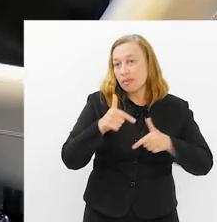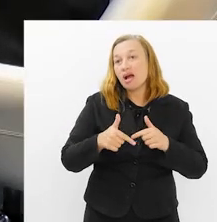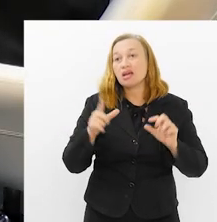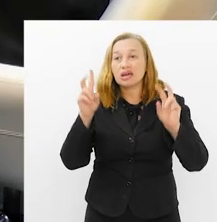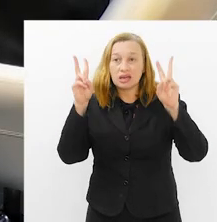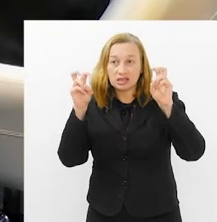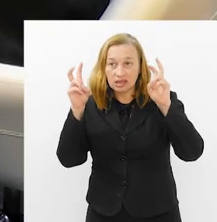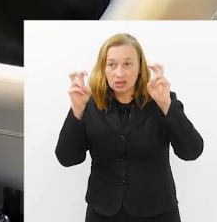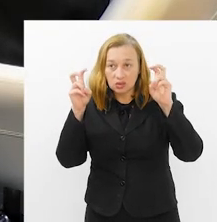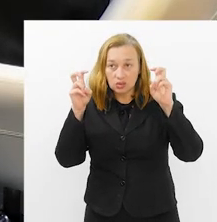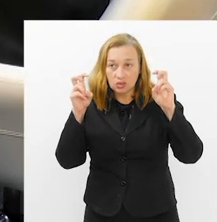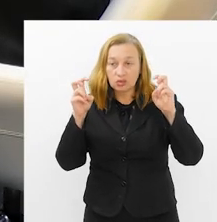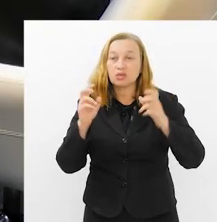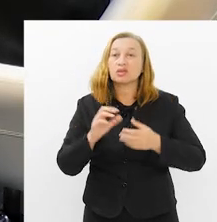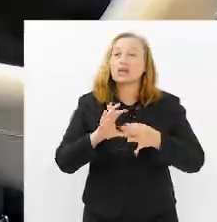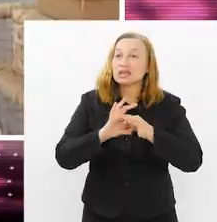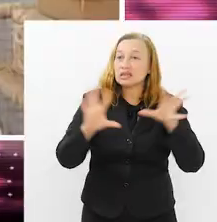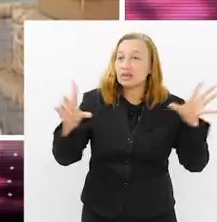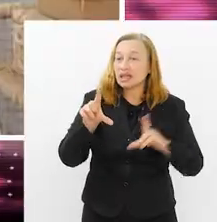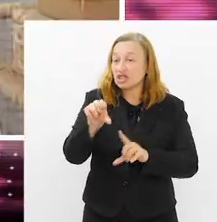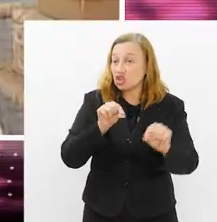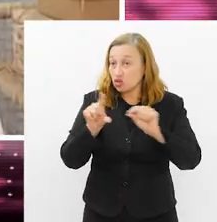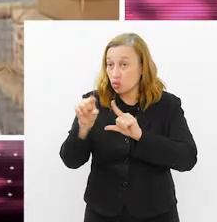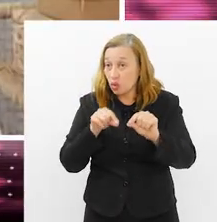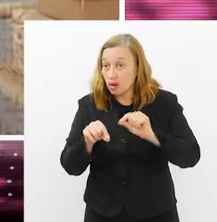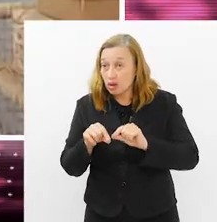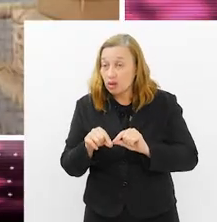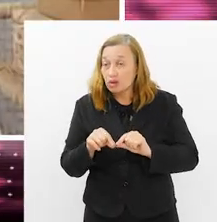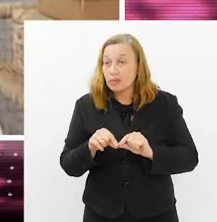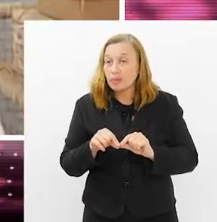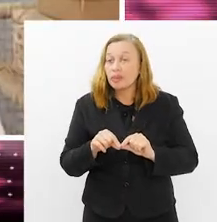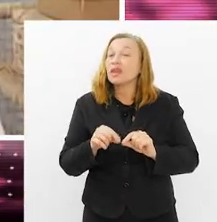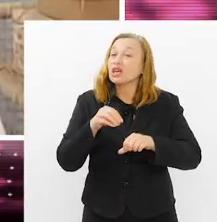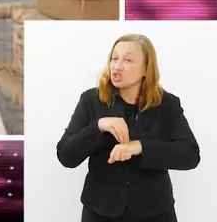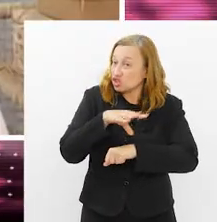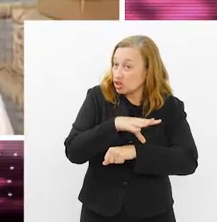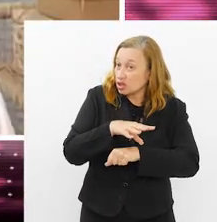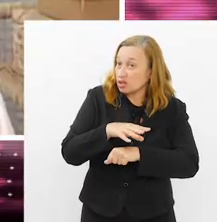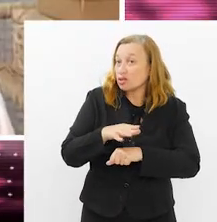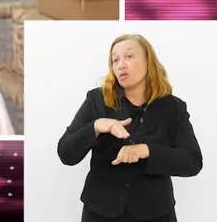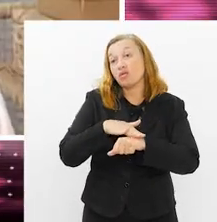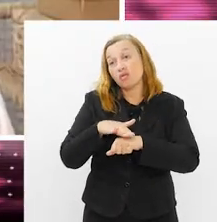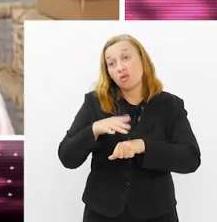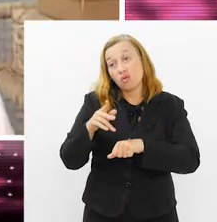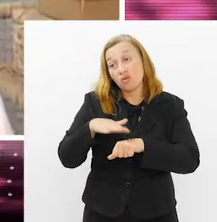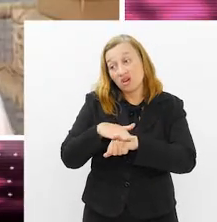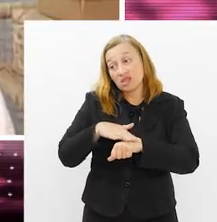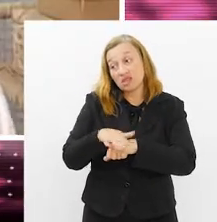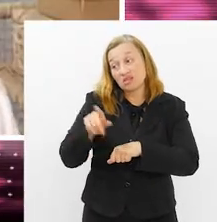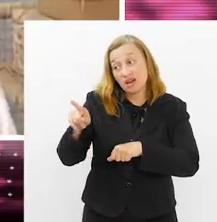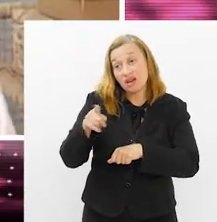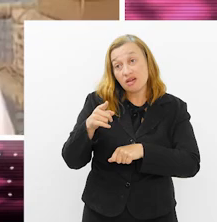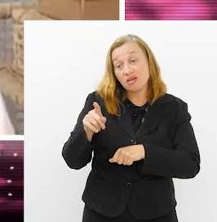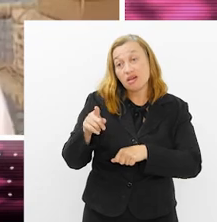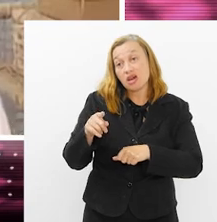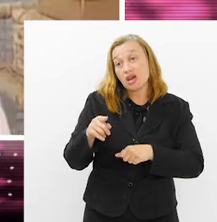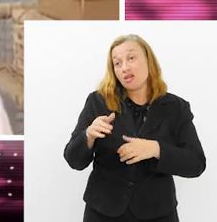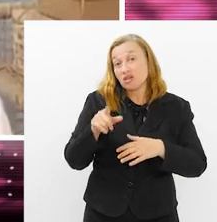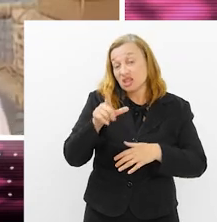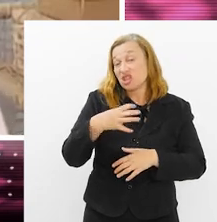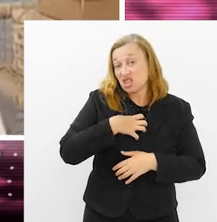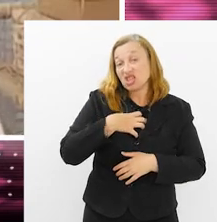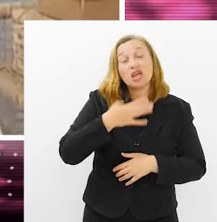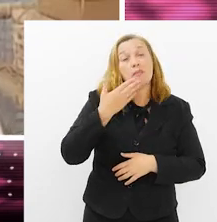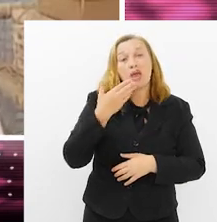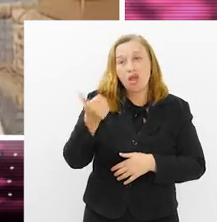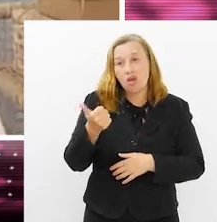muito dela, que ela trabalha muito bem essa questão dessa liberdade de escolha, né? acabo indicando ou falando para ela, ou